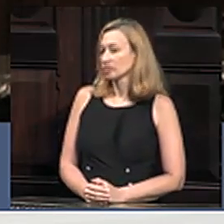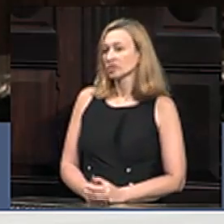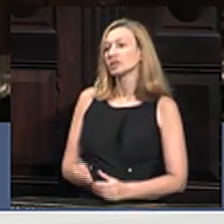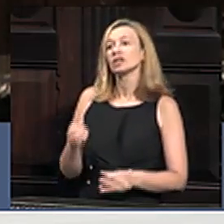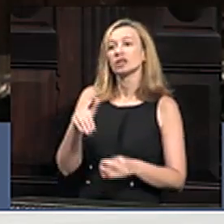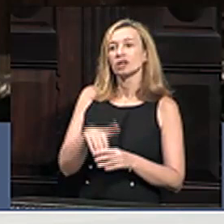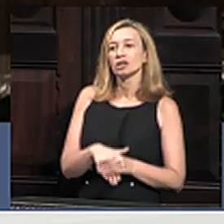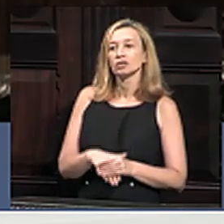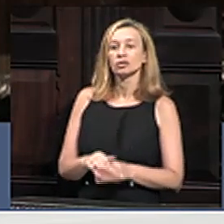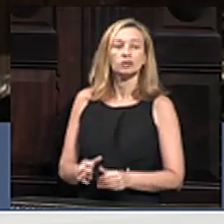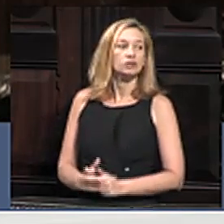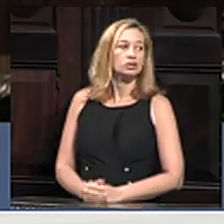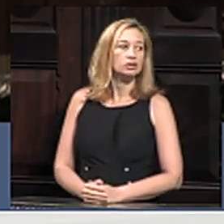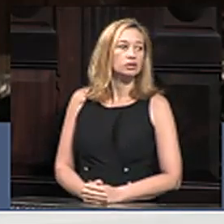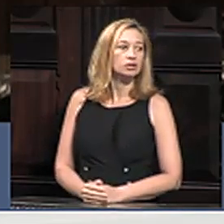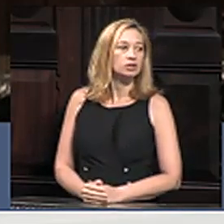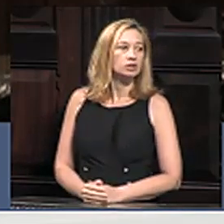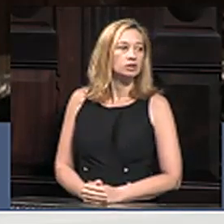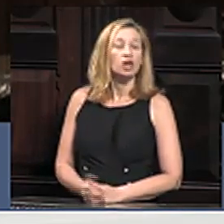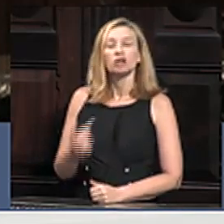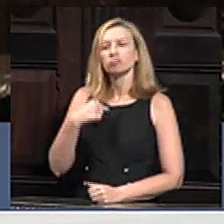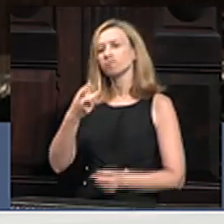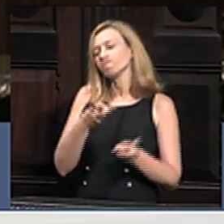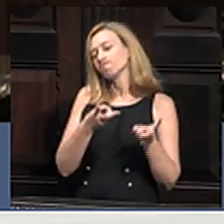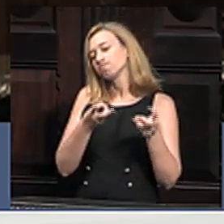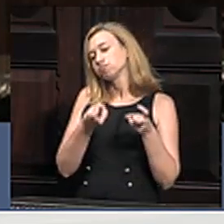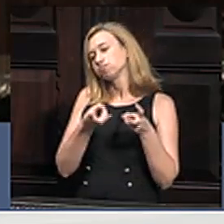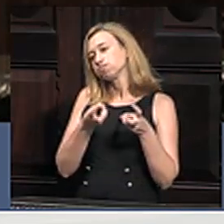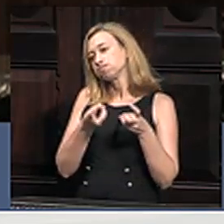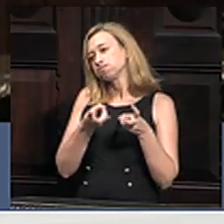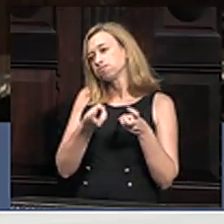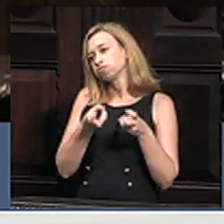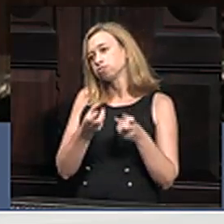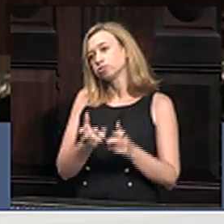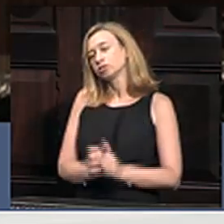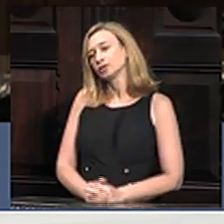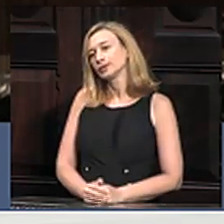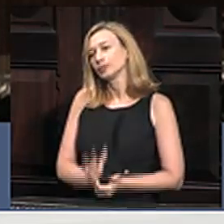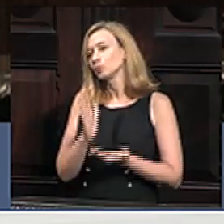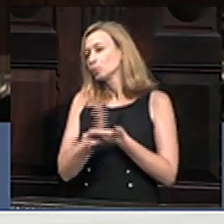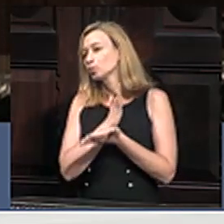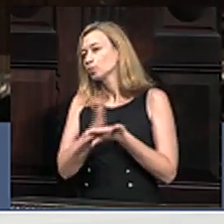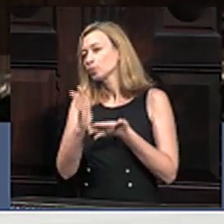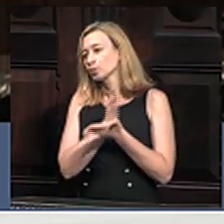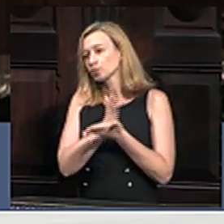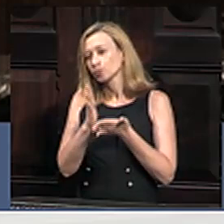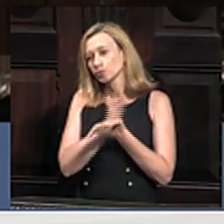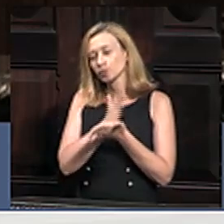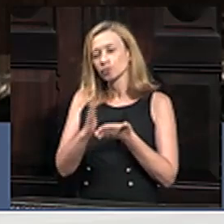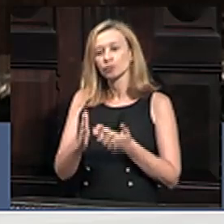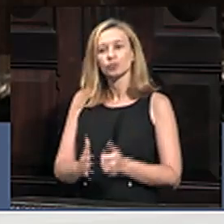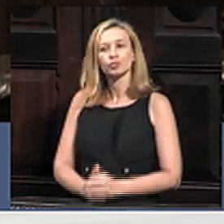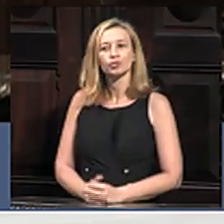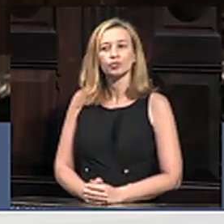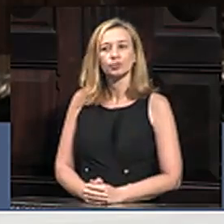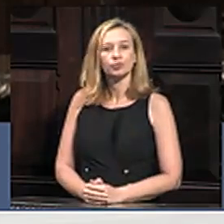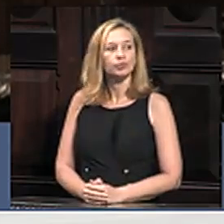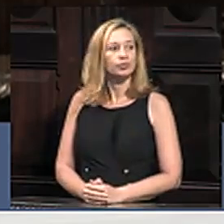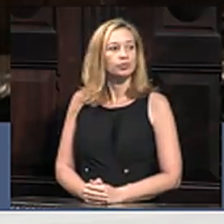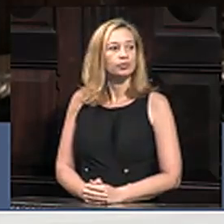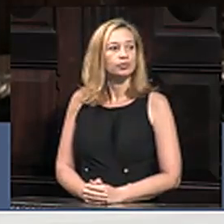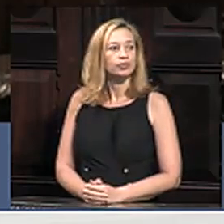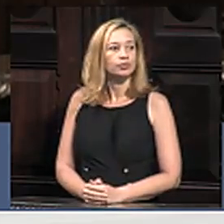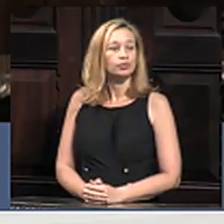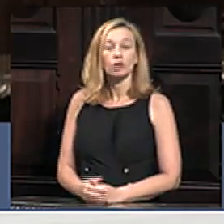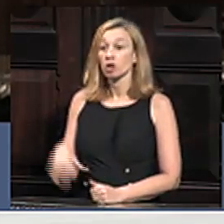Eleições gerais. E eu fico percebendo que alguns incautos, em nome